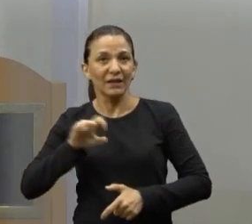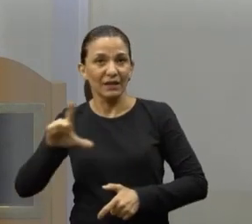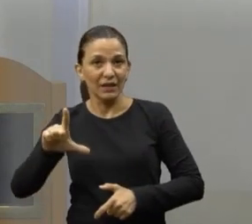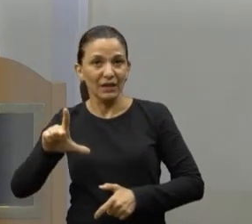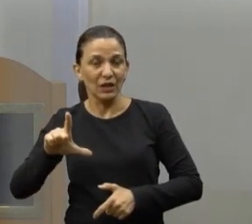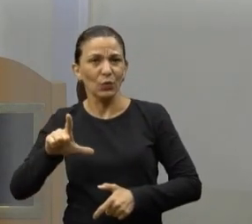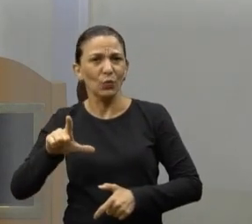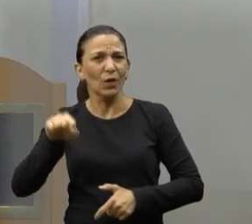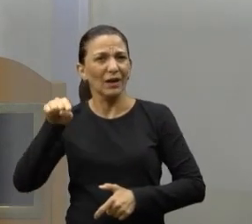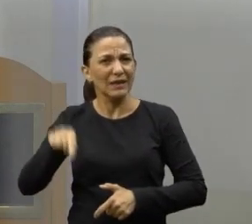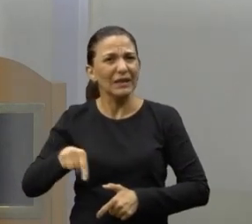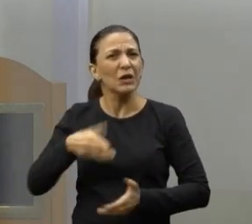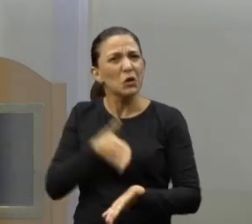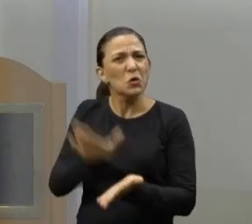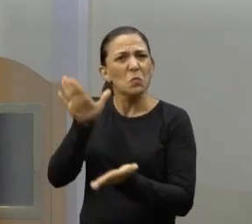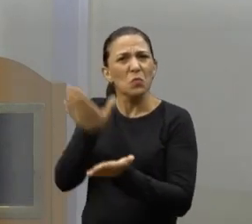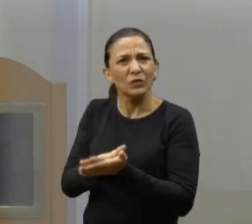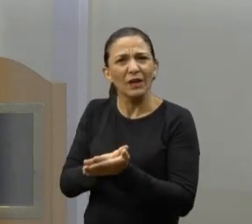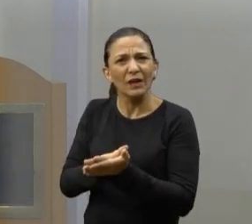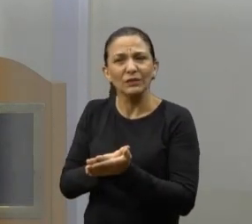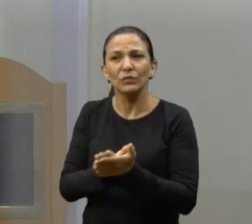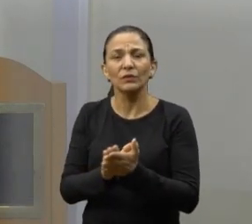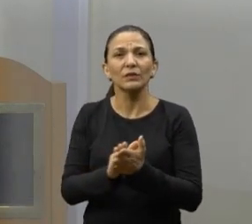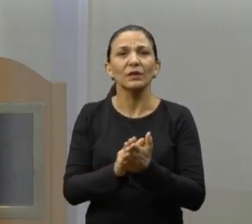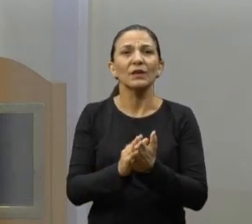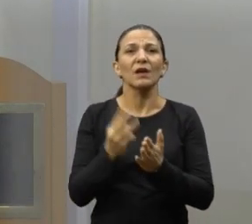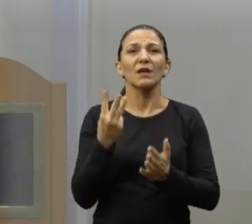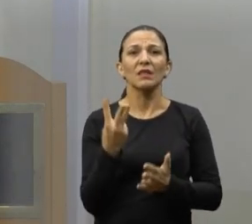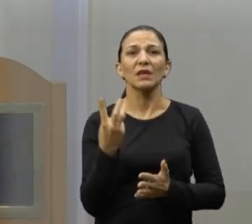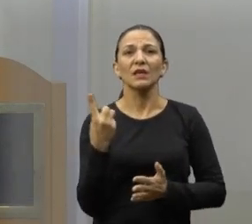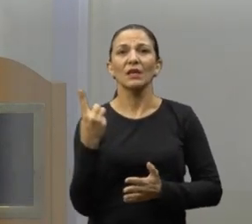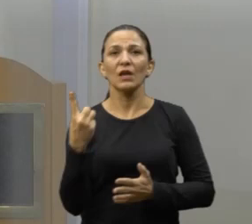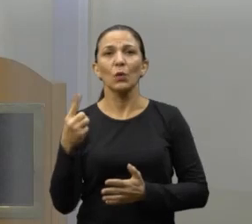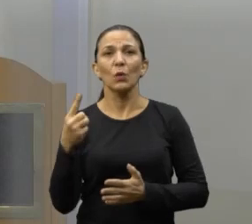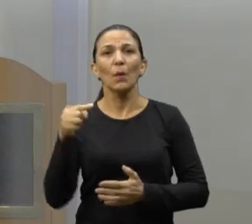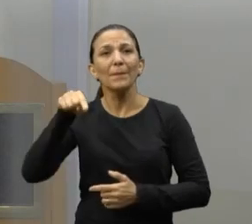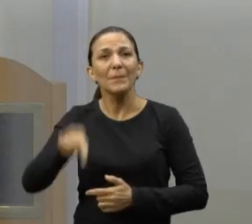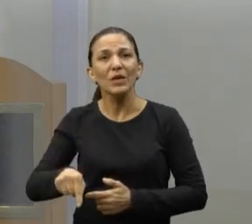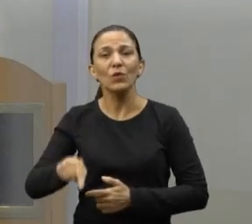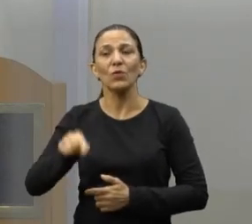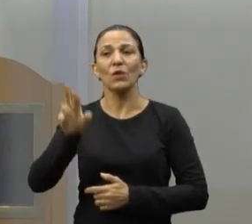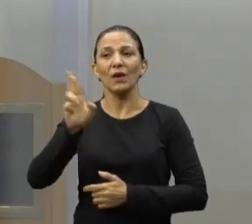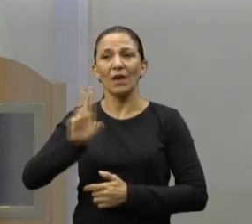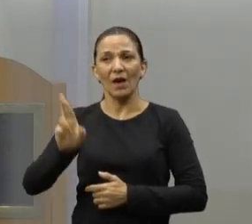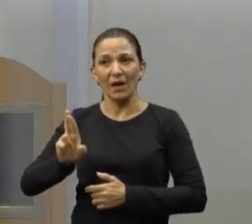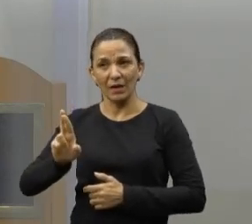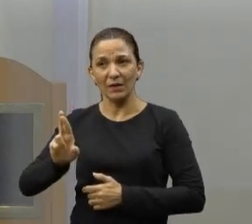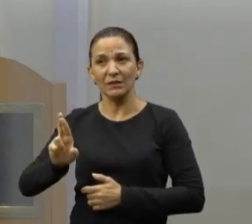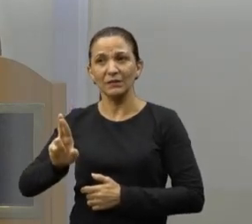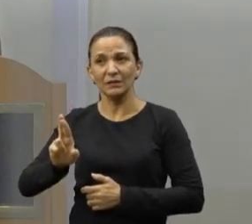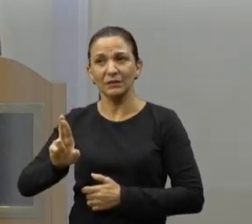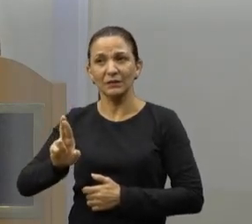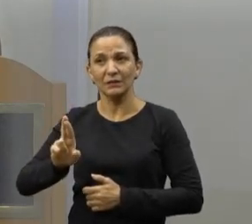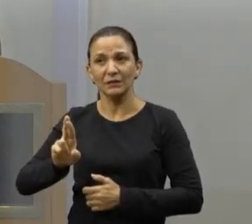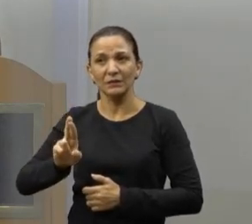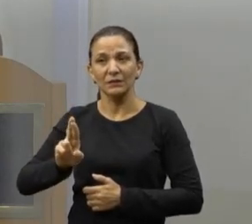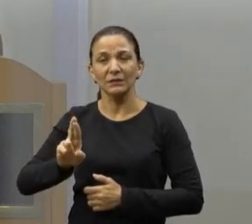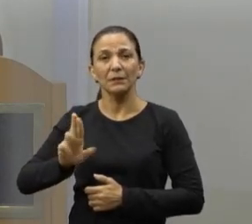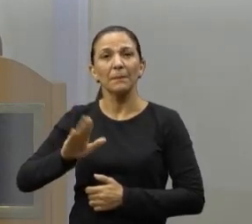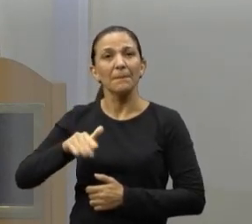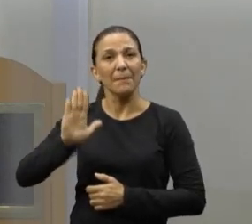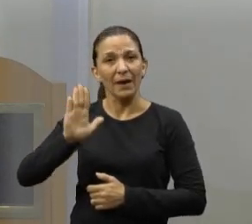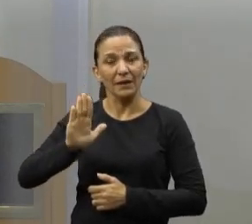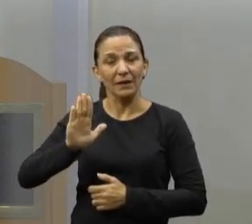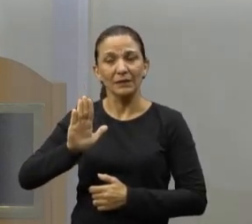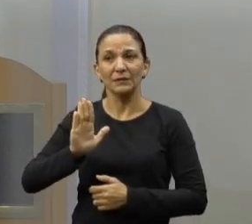multado aqui em Araraquara em 31 mil reais e 569 e 569